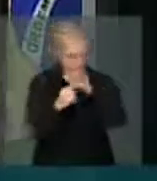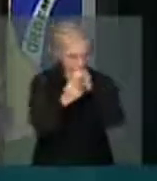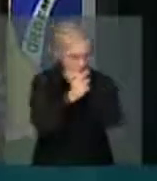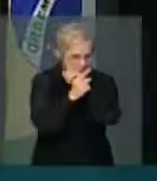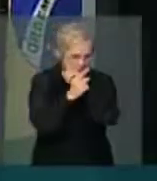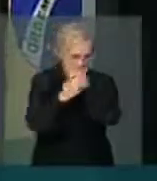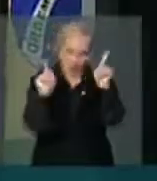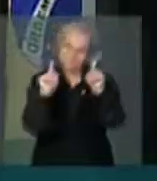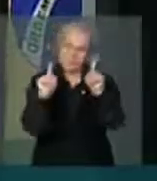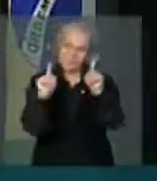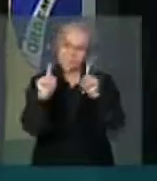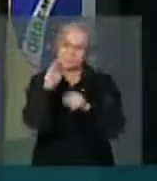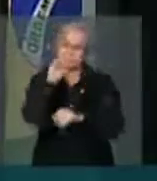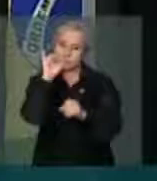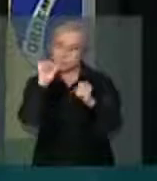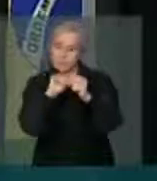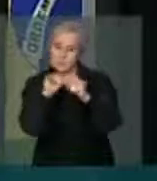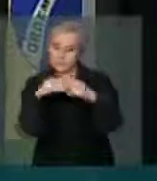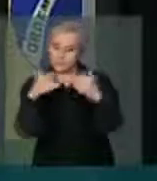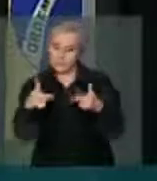fizesse,